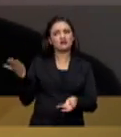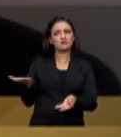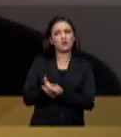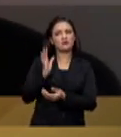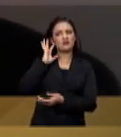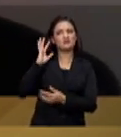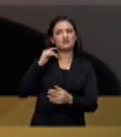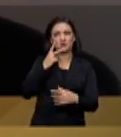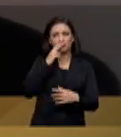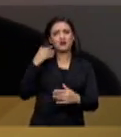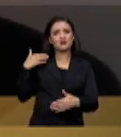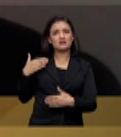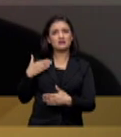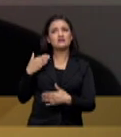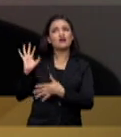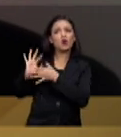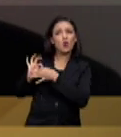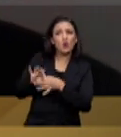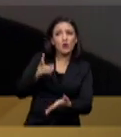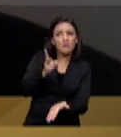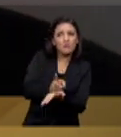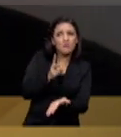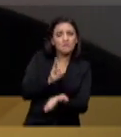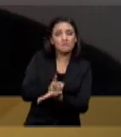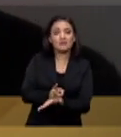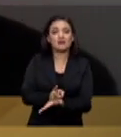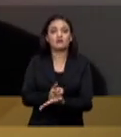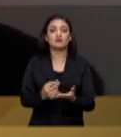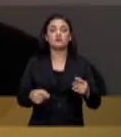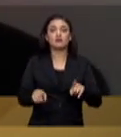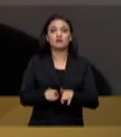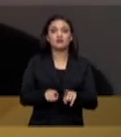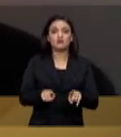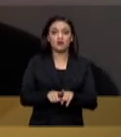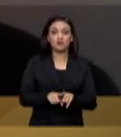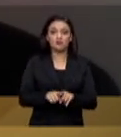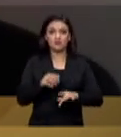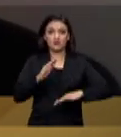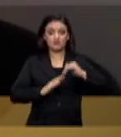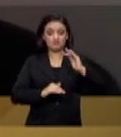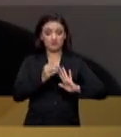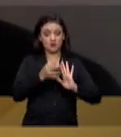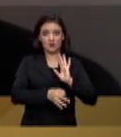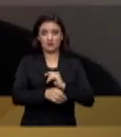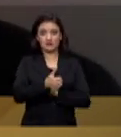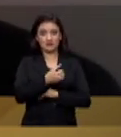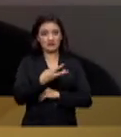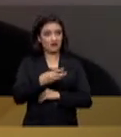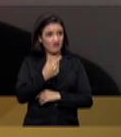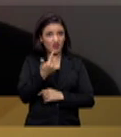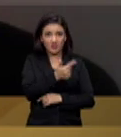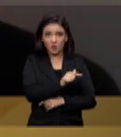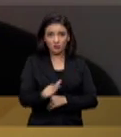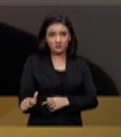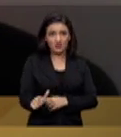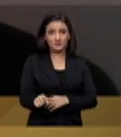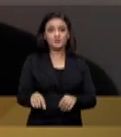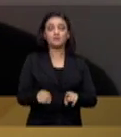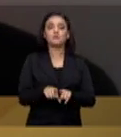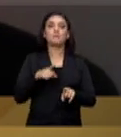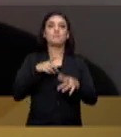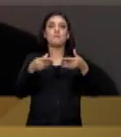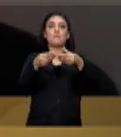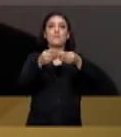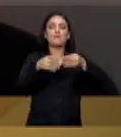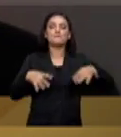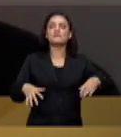inexistência de preclusão do questionamento da competência daquela 13ª vara, a presunção de prejuízo em